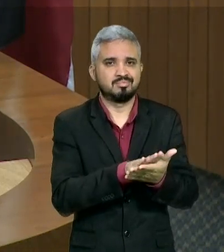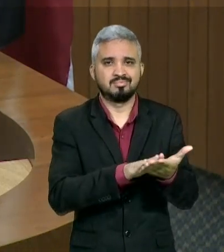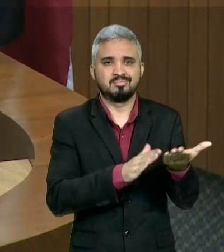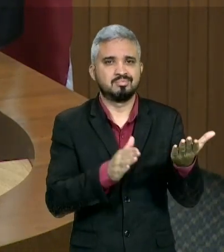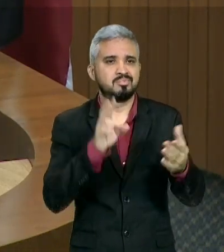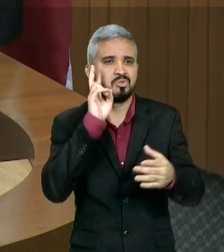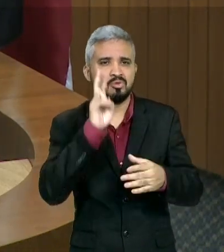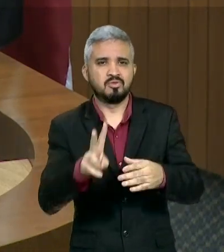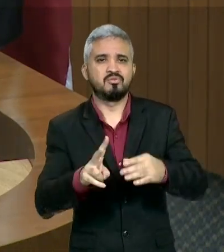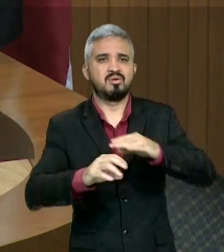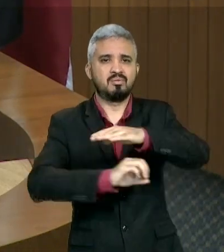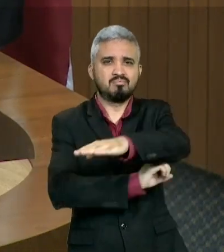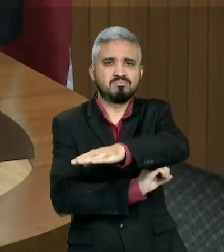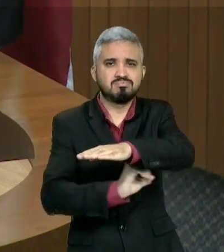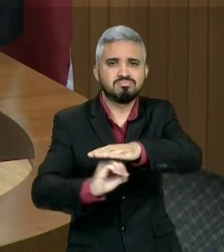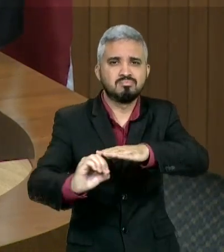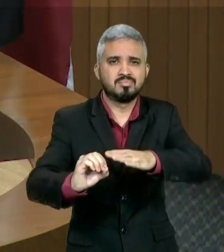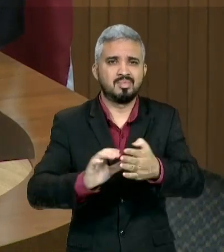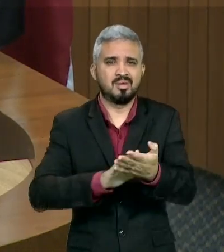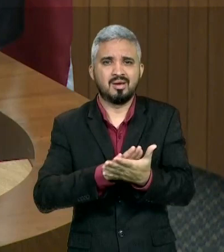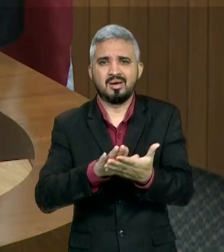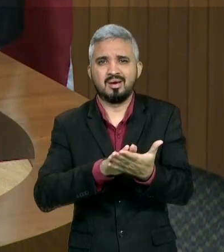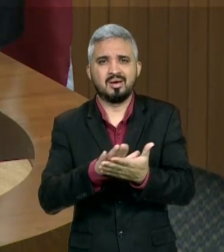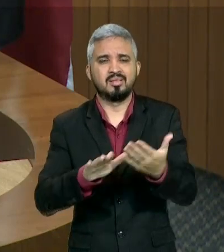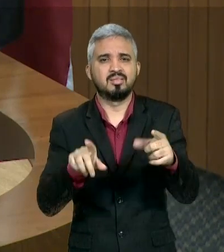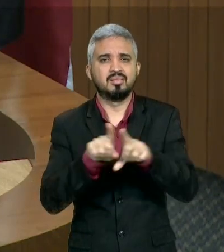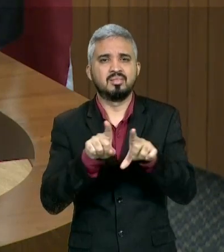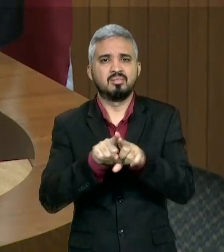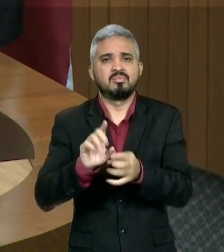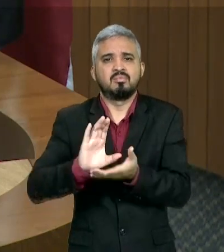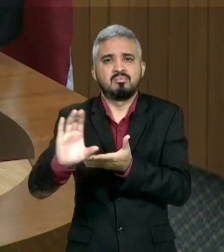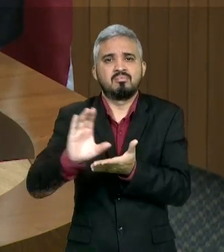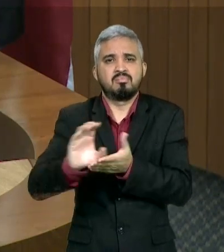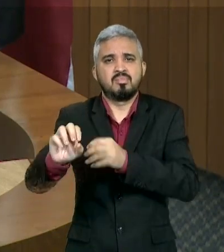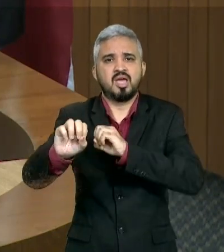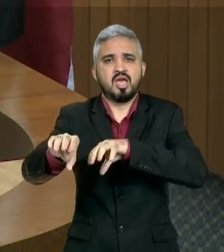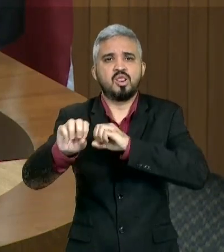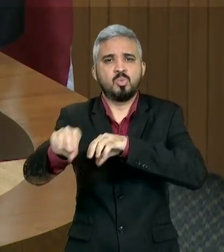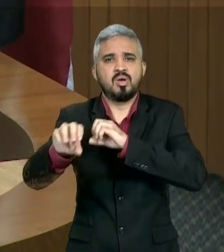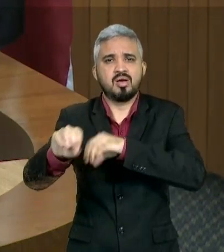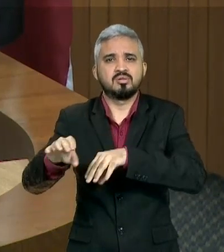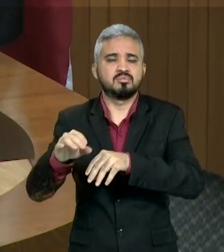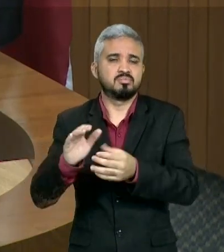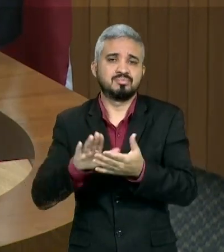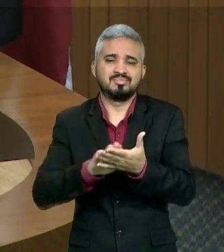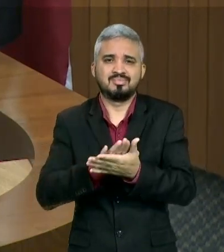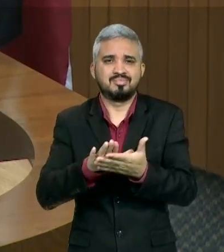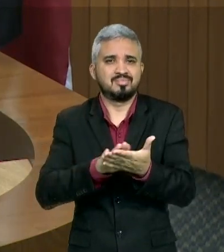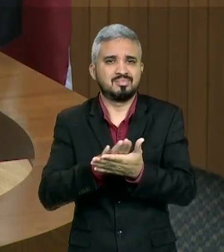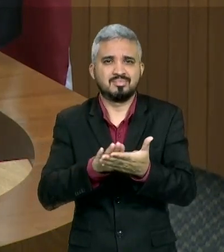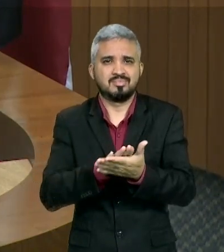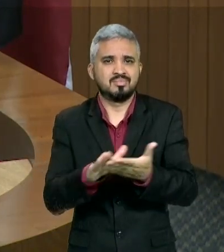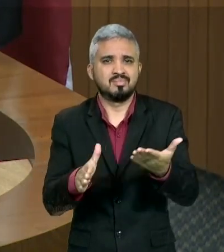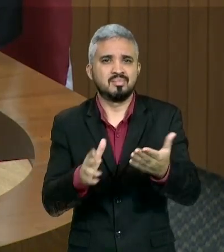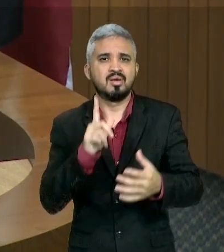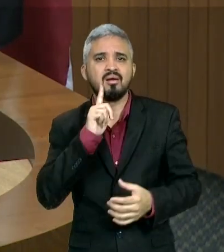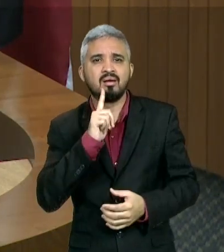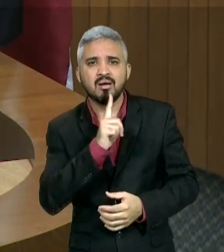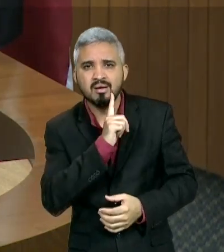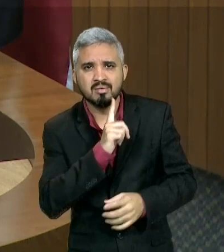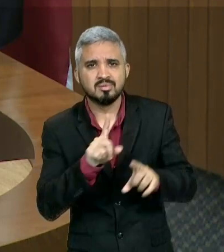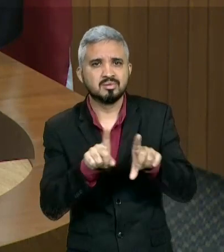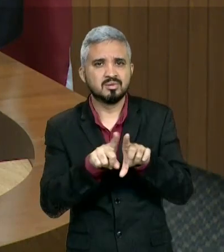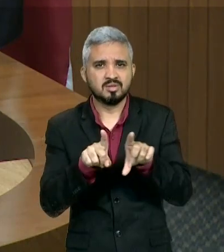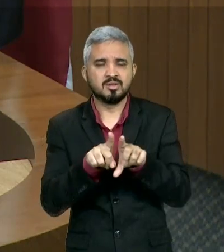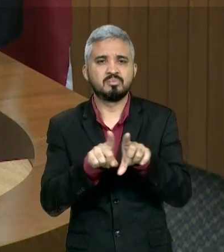um investimento em educação que tanto nossos jovens conclamam, precisam, na questão da merenda, que a reclamação é